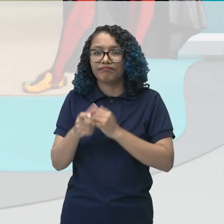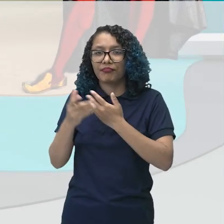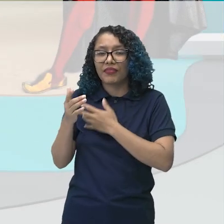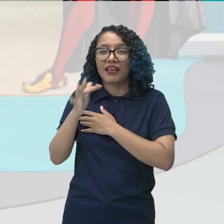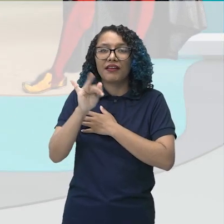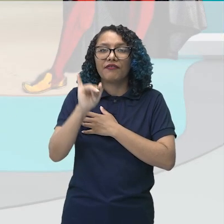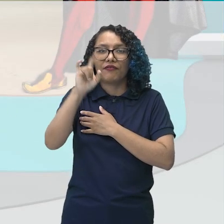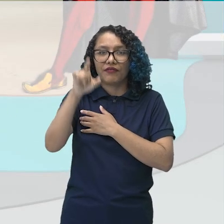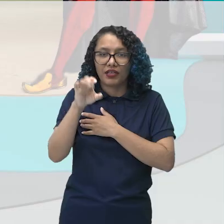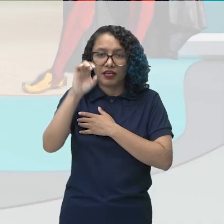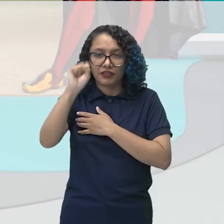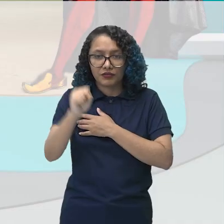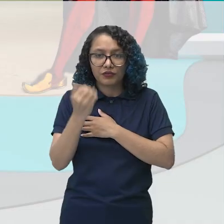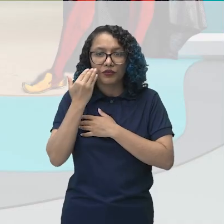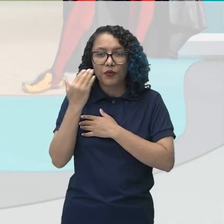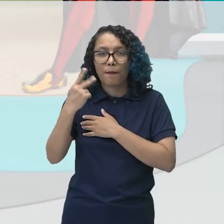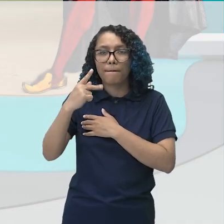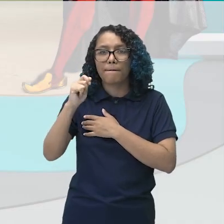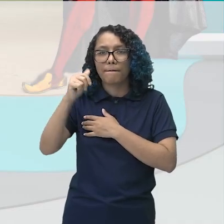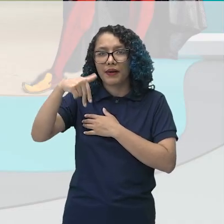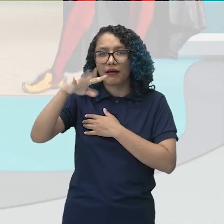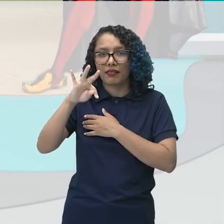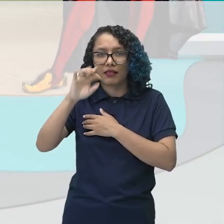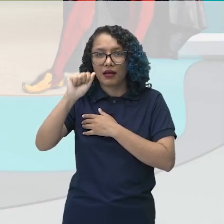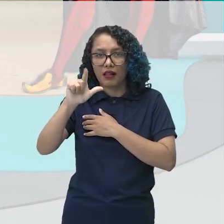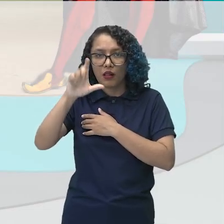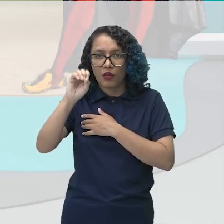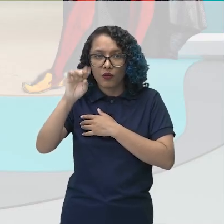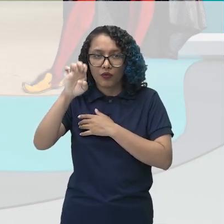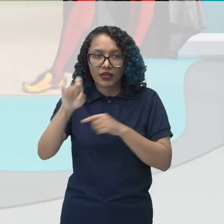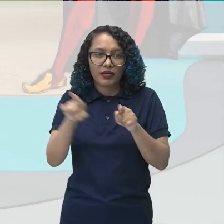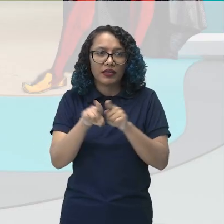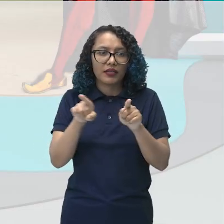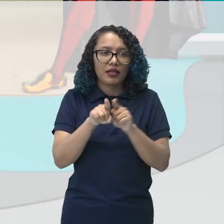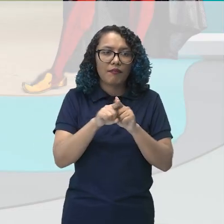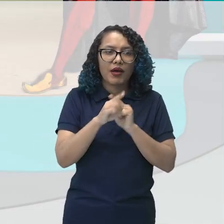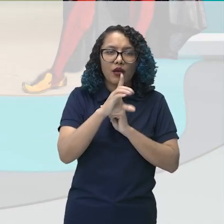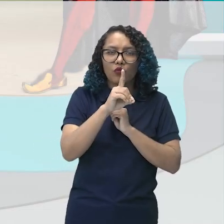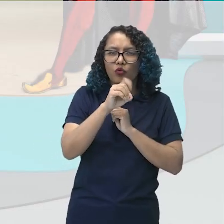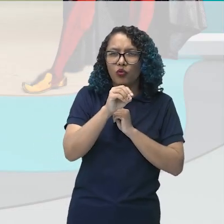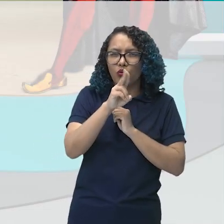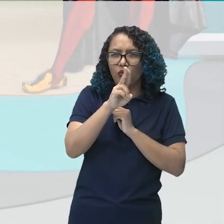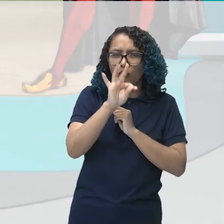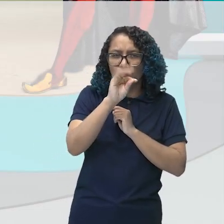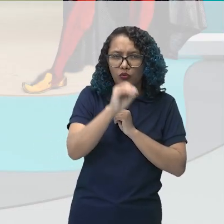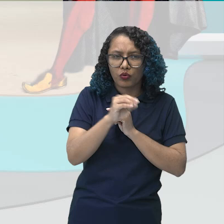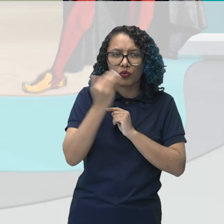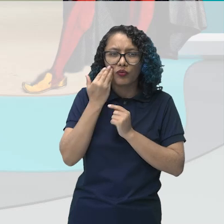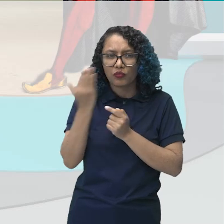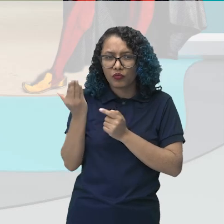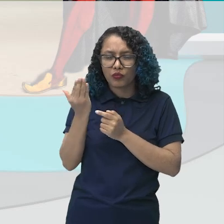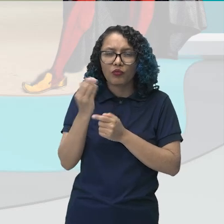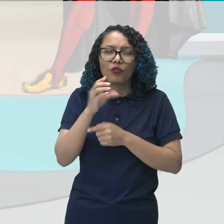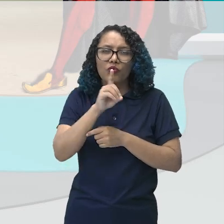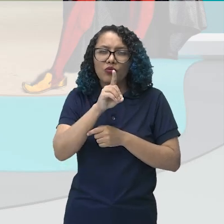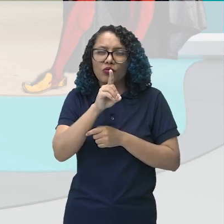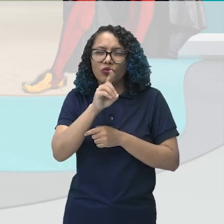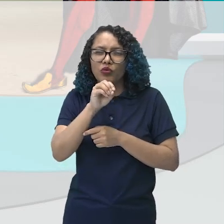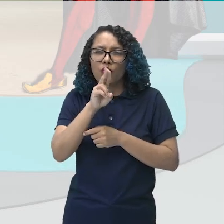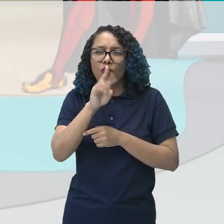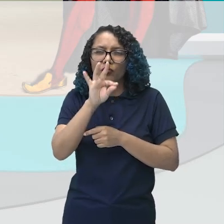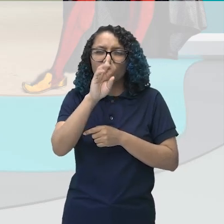Aqui nós temos o Pantalone e o Dottore. Então, esses personagens são fixos. Por exemplo, o Dottore, ele